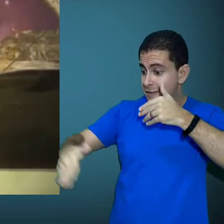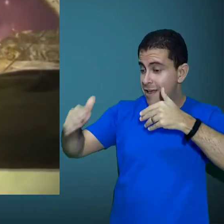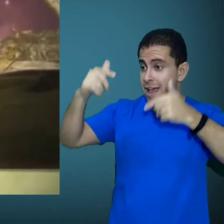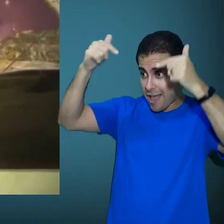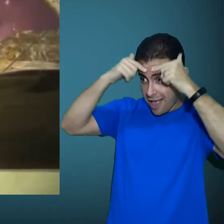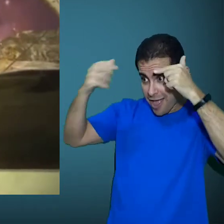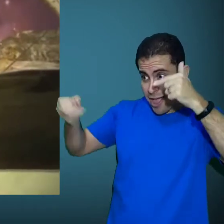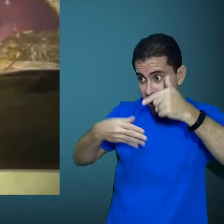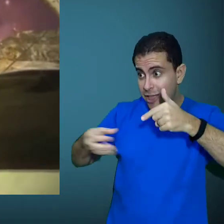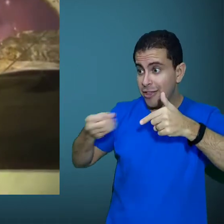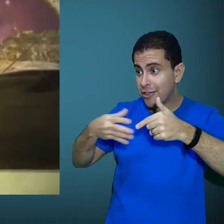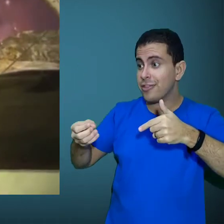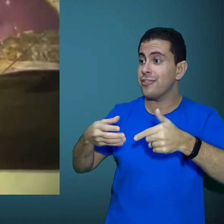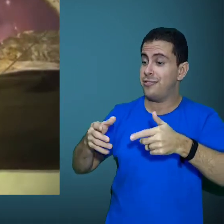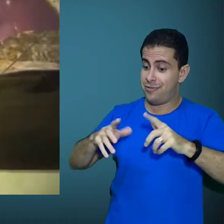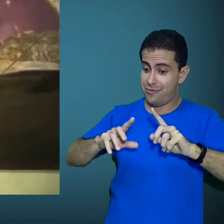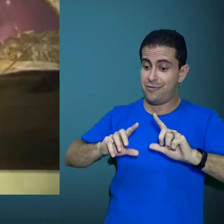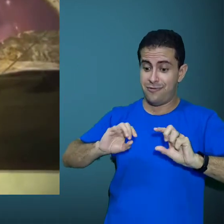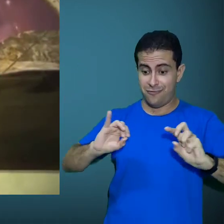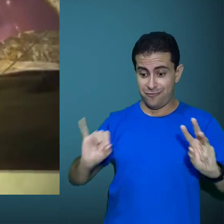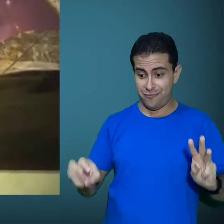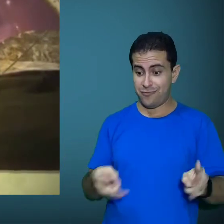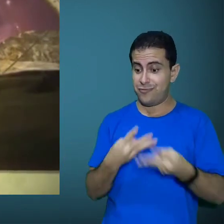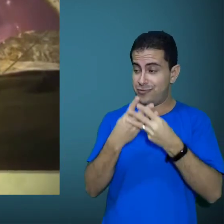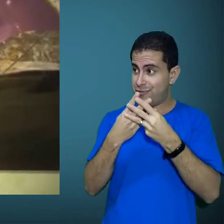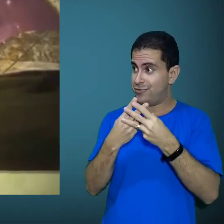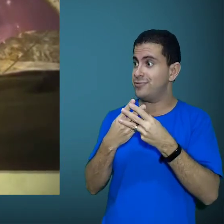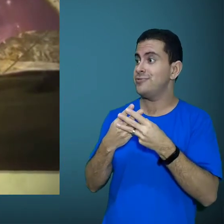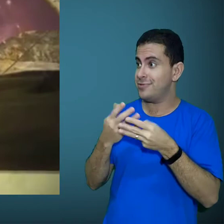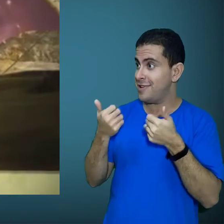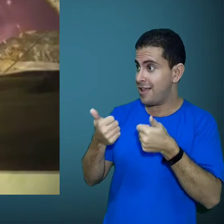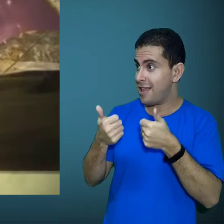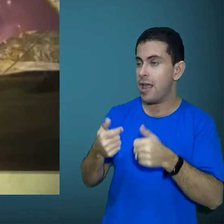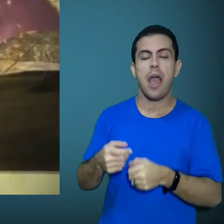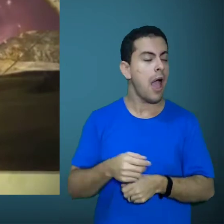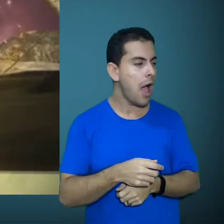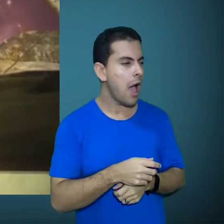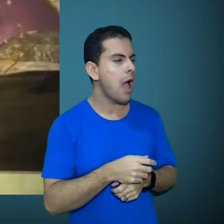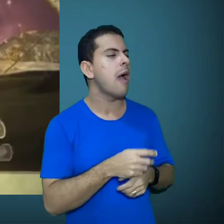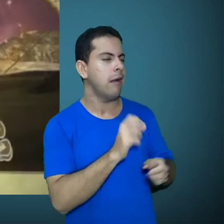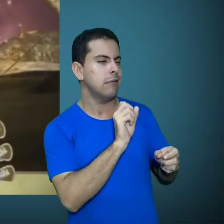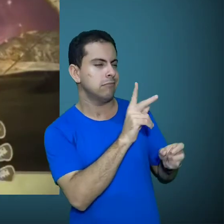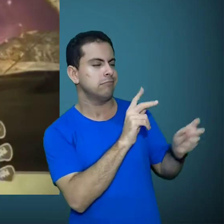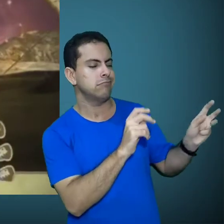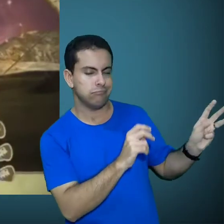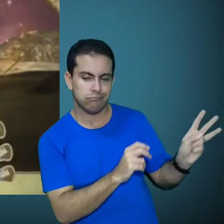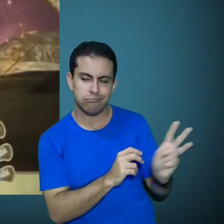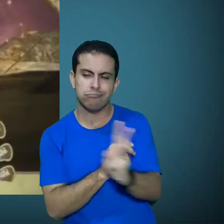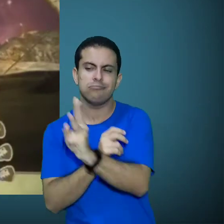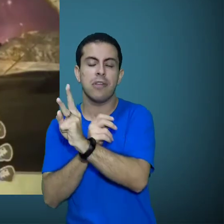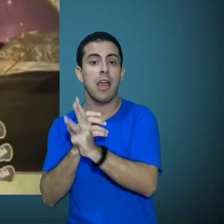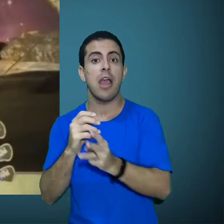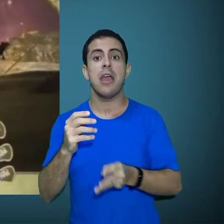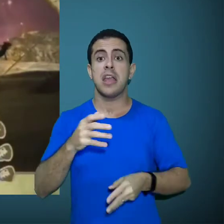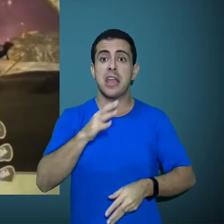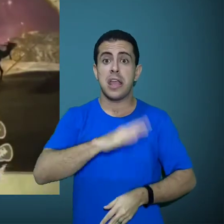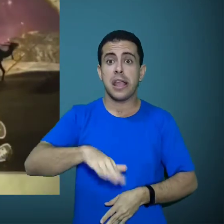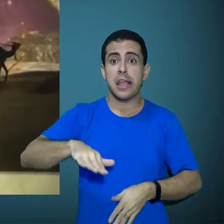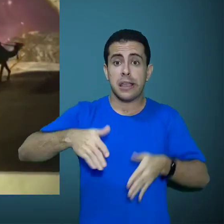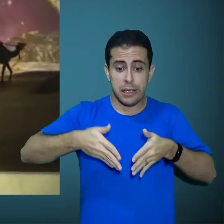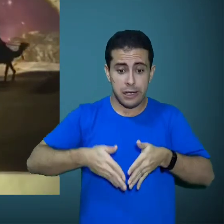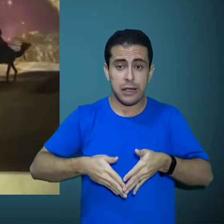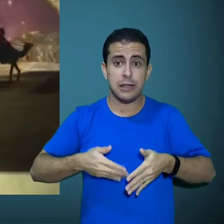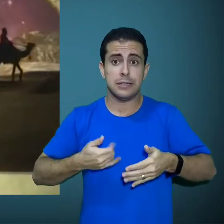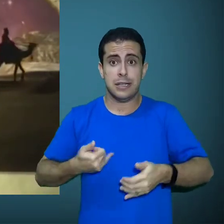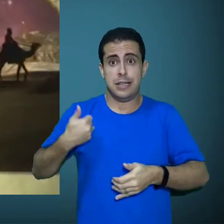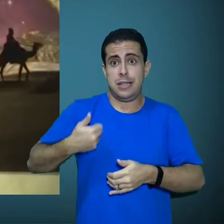acabara de nascer em Belém. Herodes os deixou partir e logo mandou matar todas as crianças menores